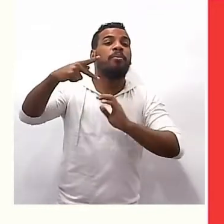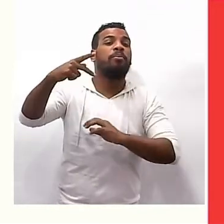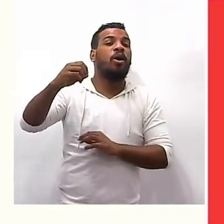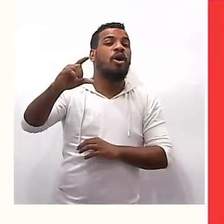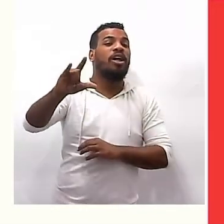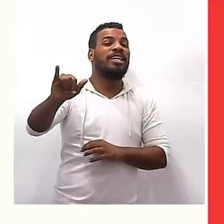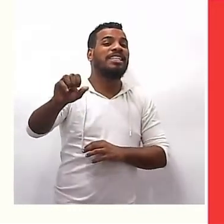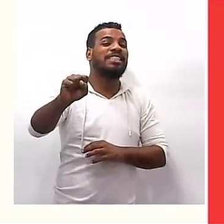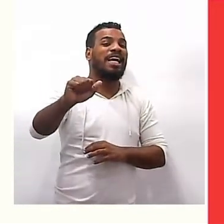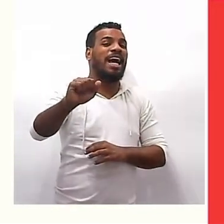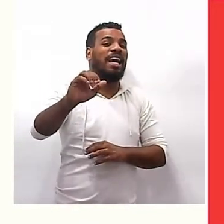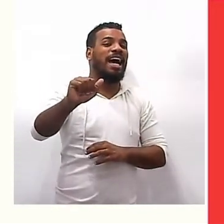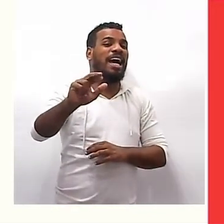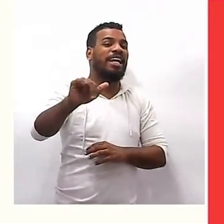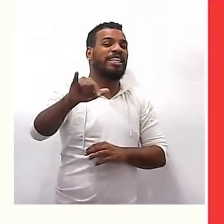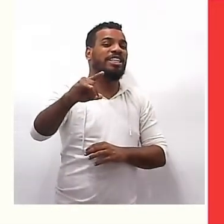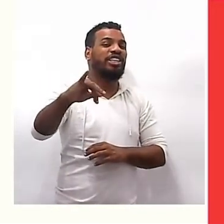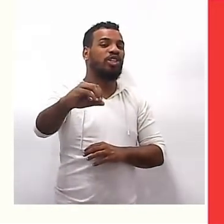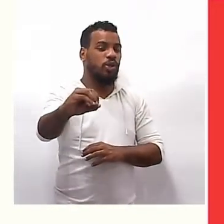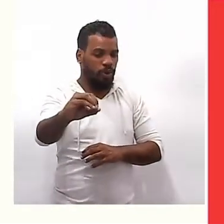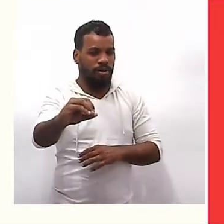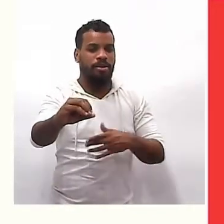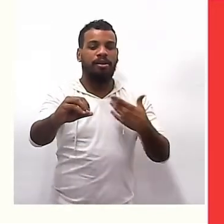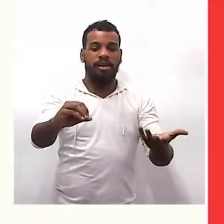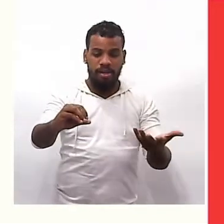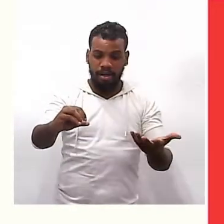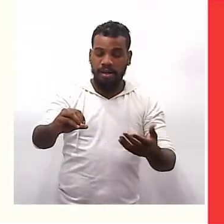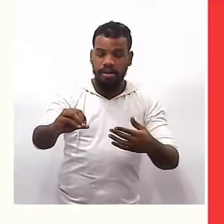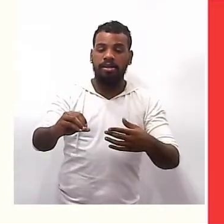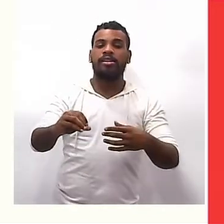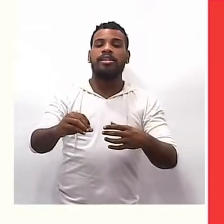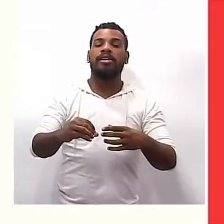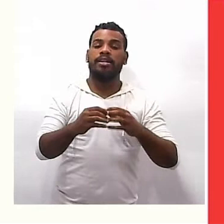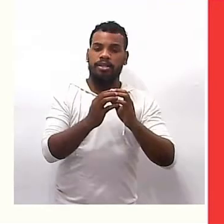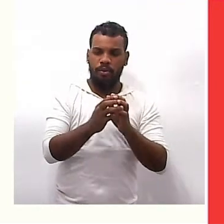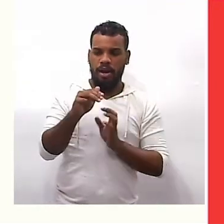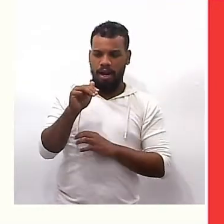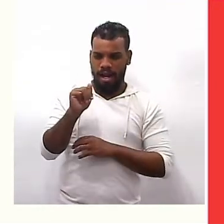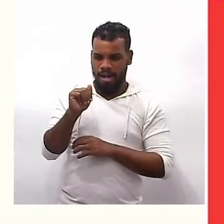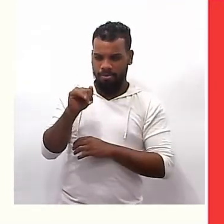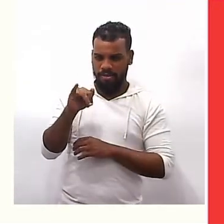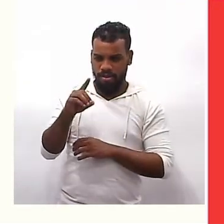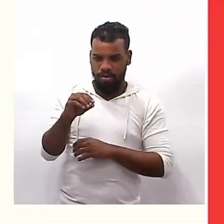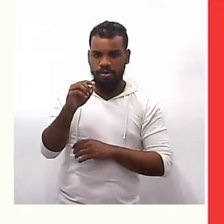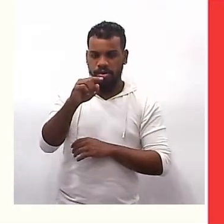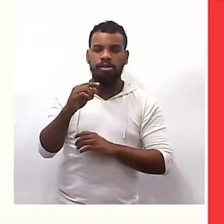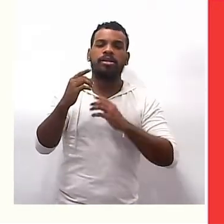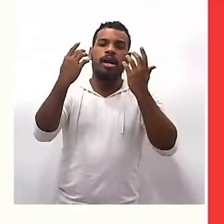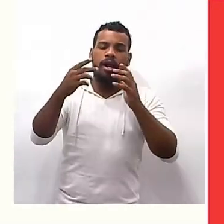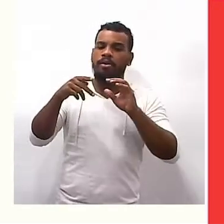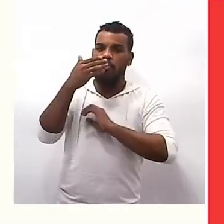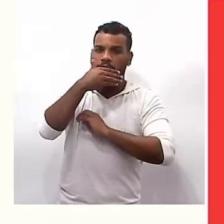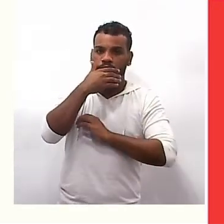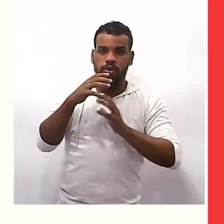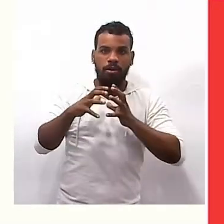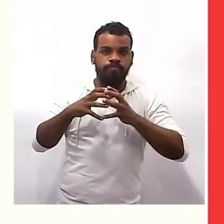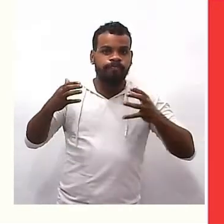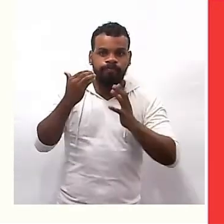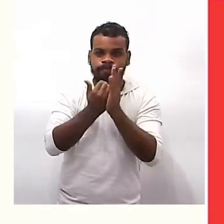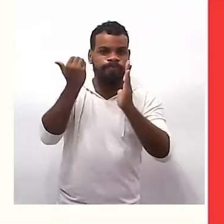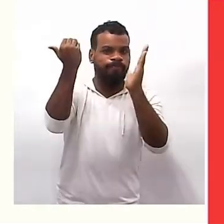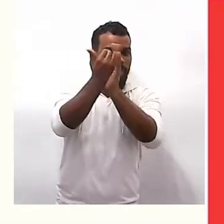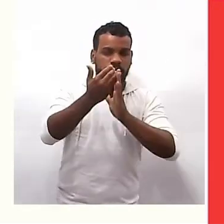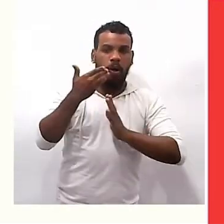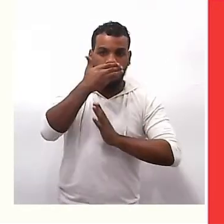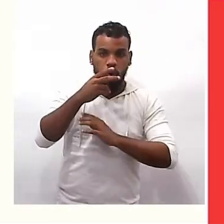Aí, como o amido é um polissacarídeo, o que é que vai acontecer? O danado do amido, presta atenção, ele é um açúcar muito grande. Para